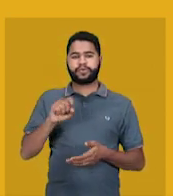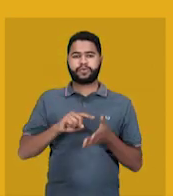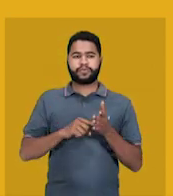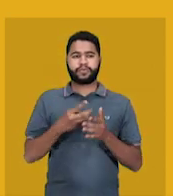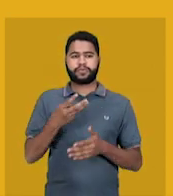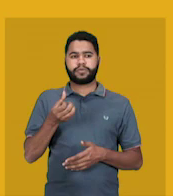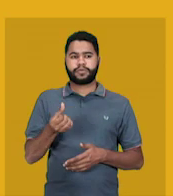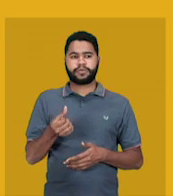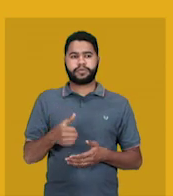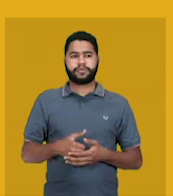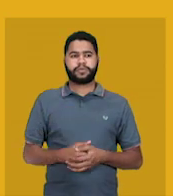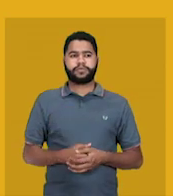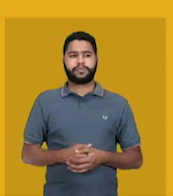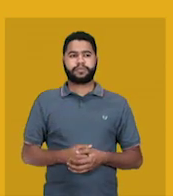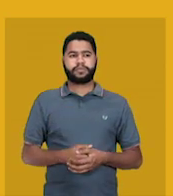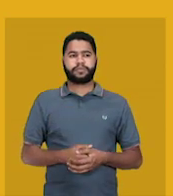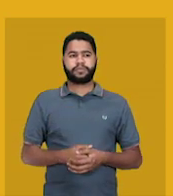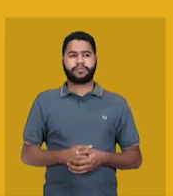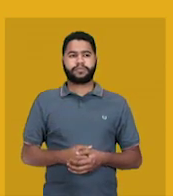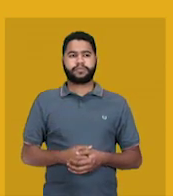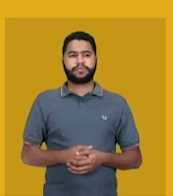x 36